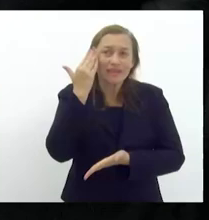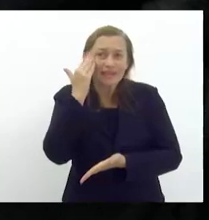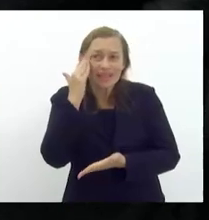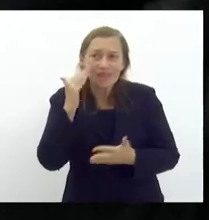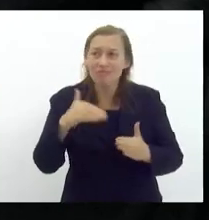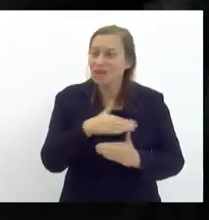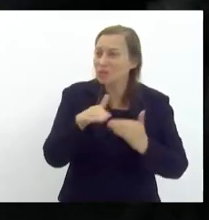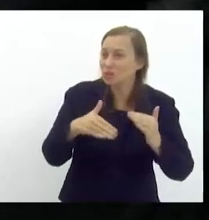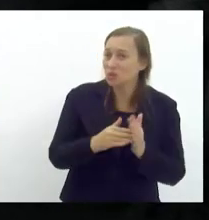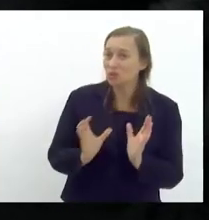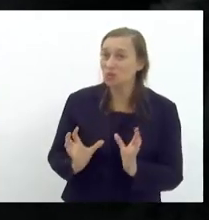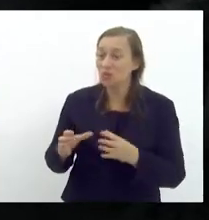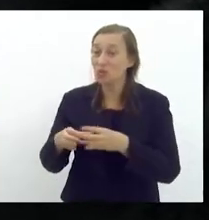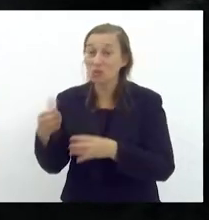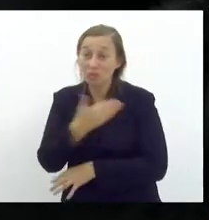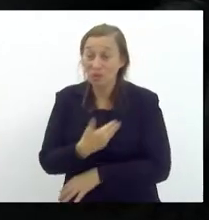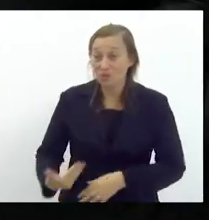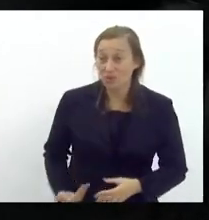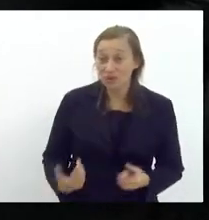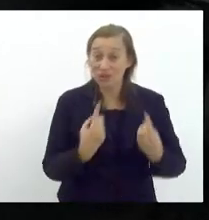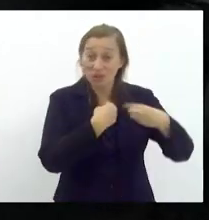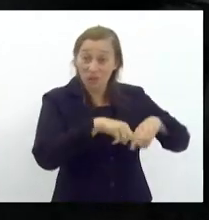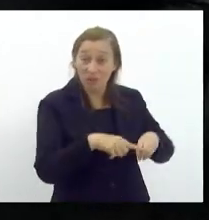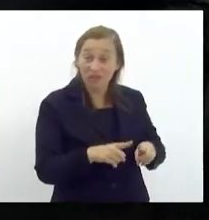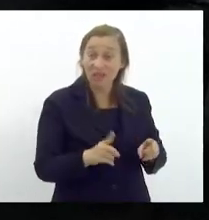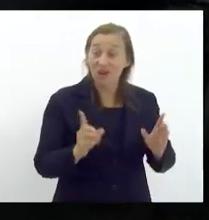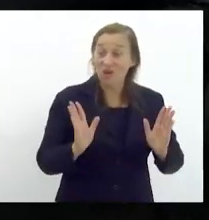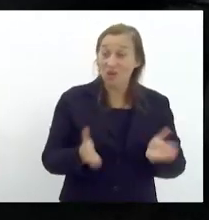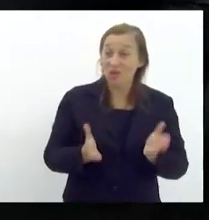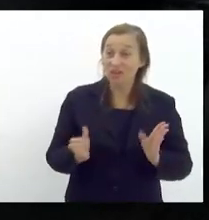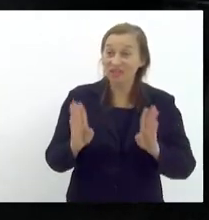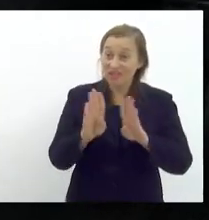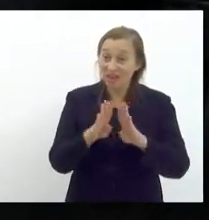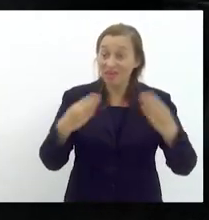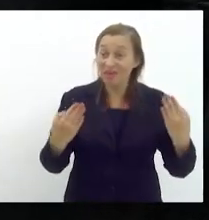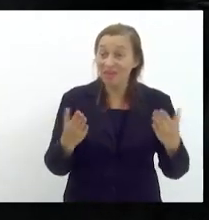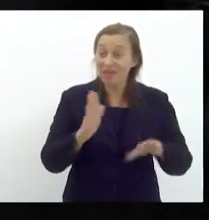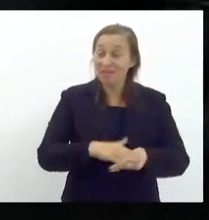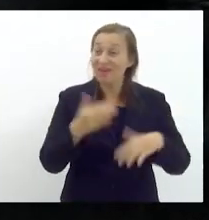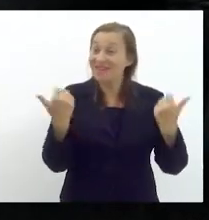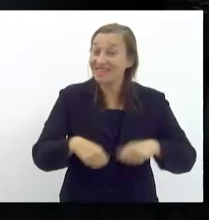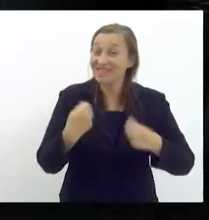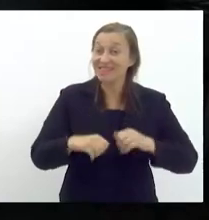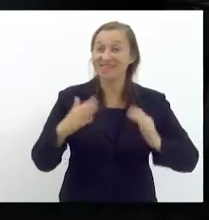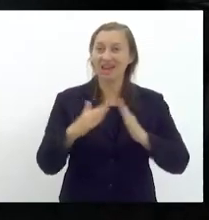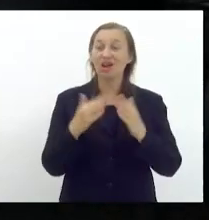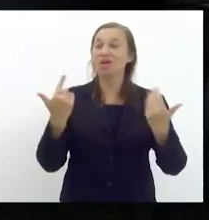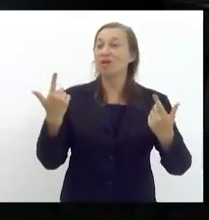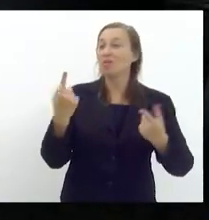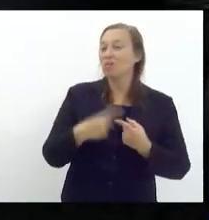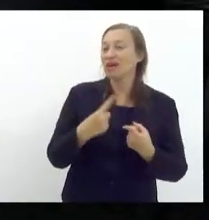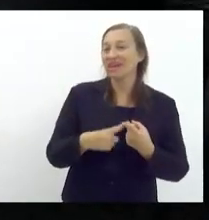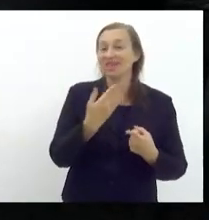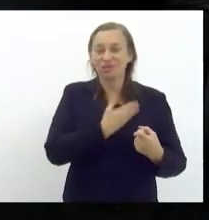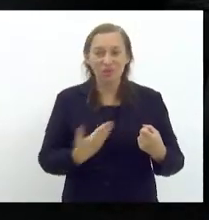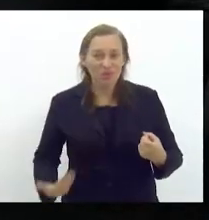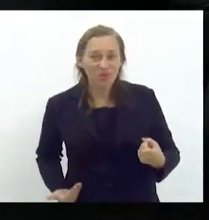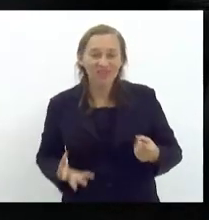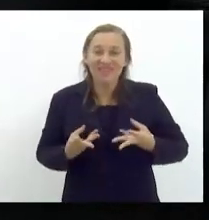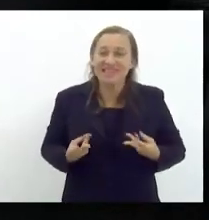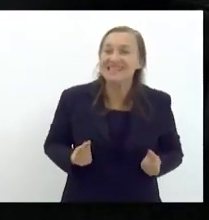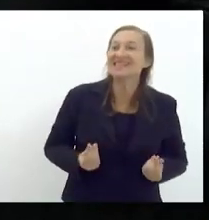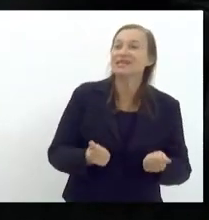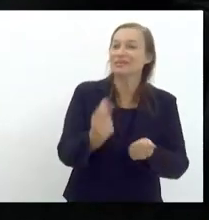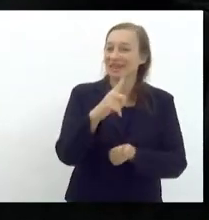entre o governo e oposição estaremos abrindo a casa daqueles que mais necessitam porque nós temos um governador que tem essa